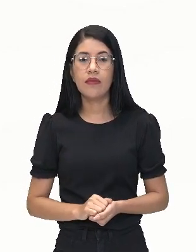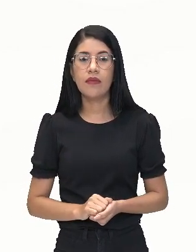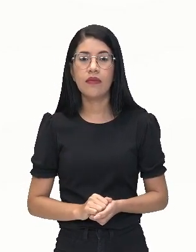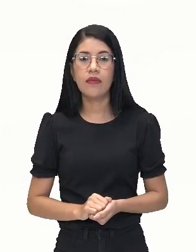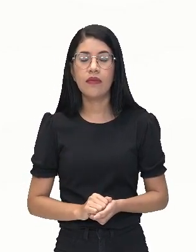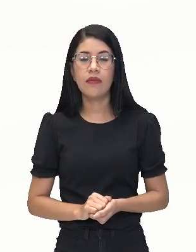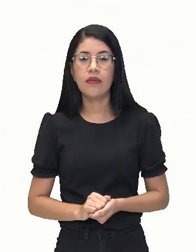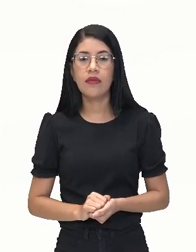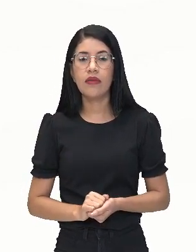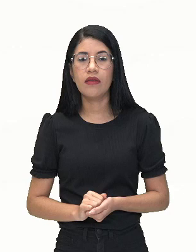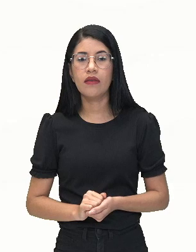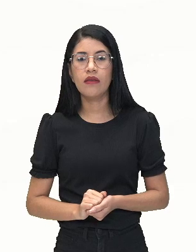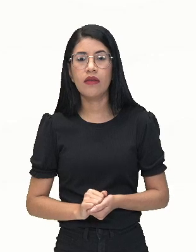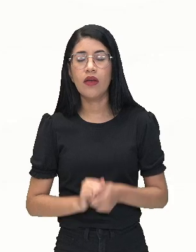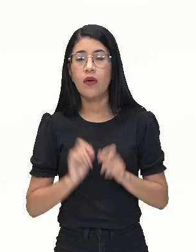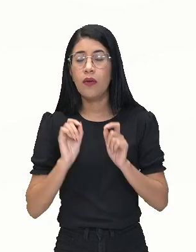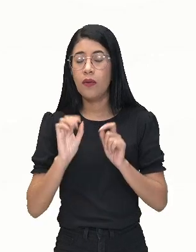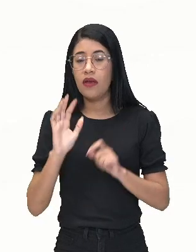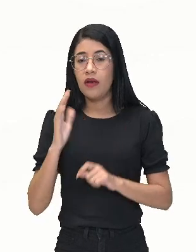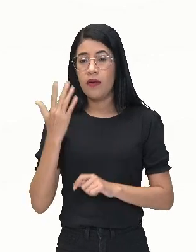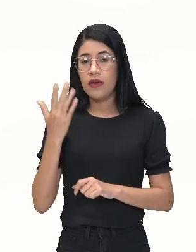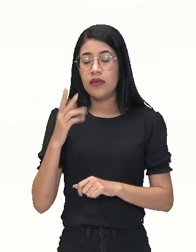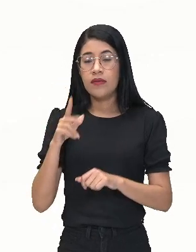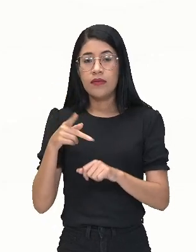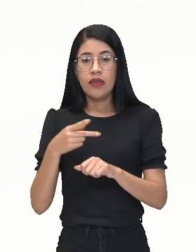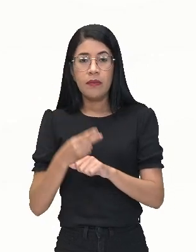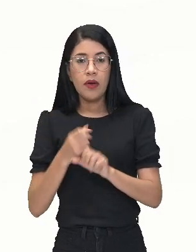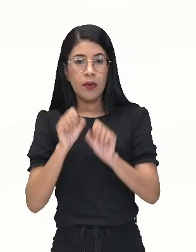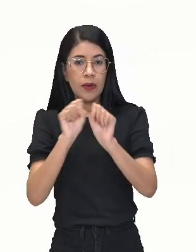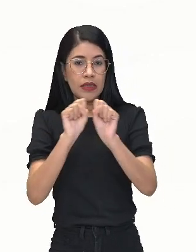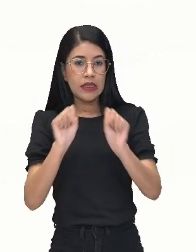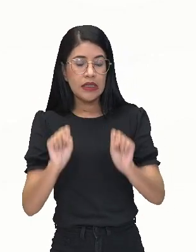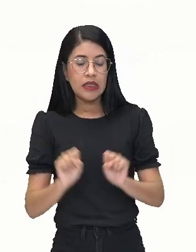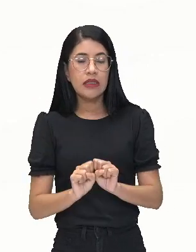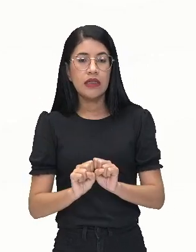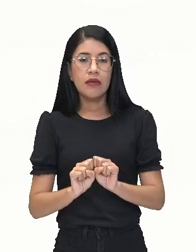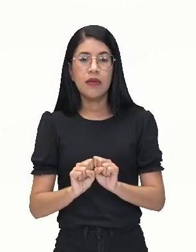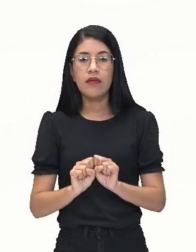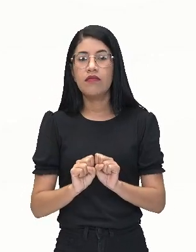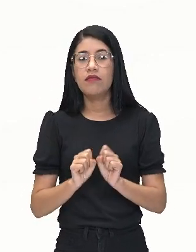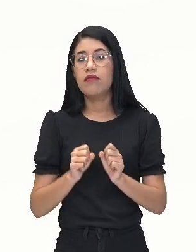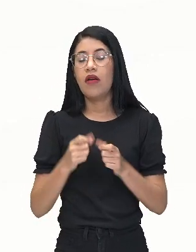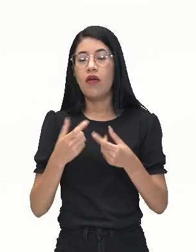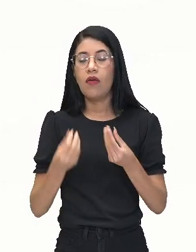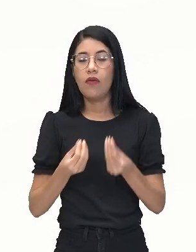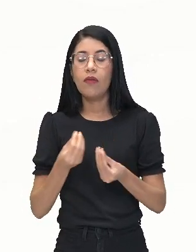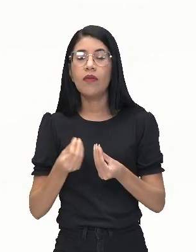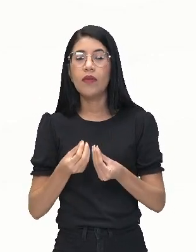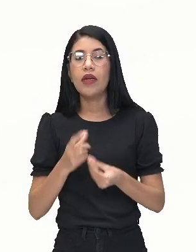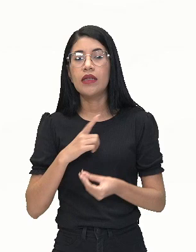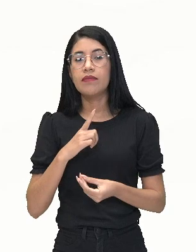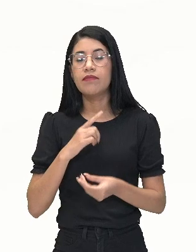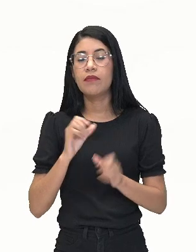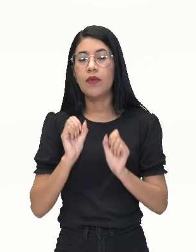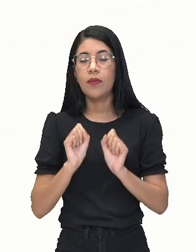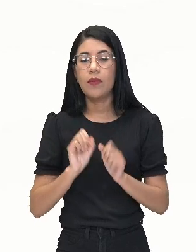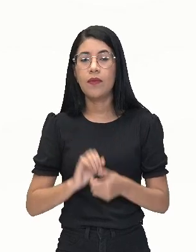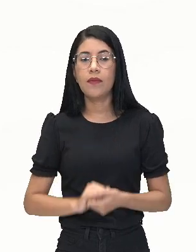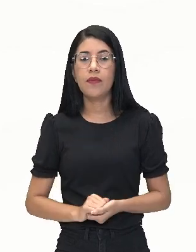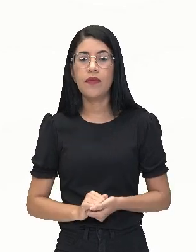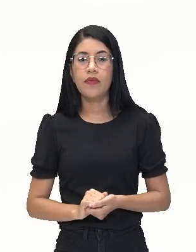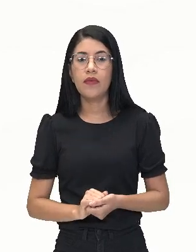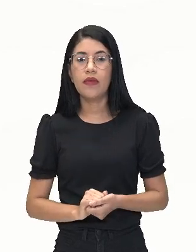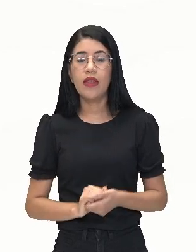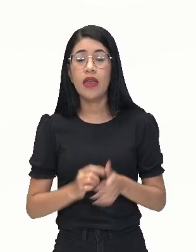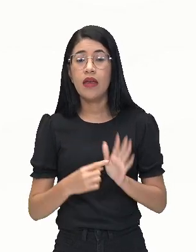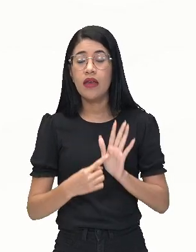que esse GPS, o que esse Sistema de Posicionamento Global faz? Ele fornece a